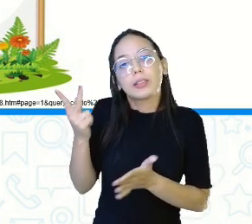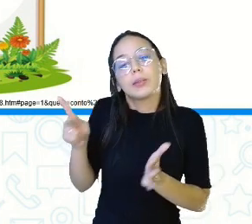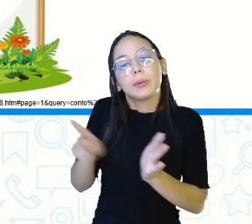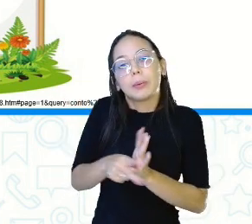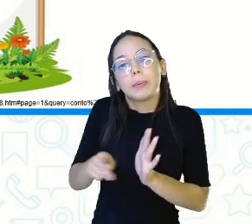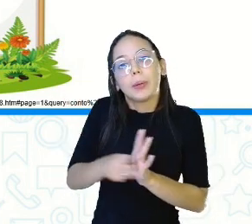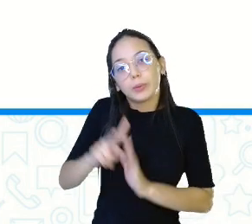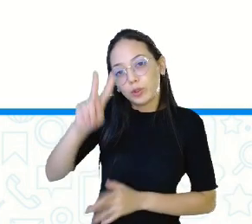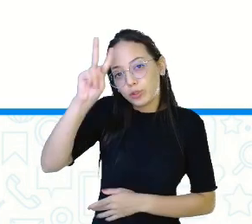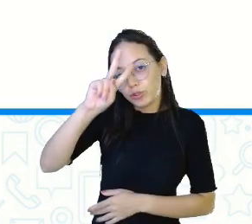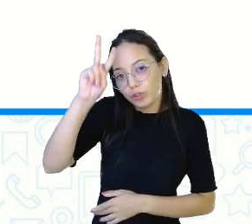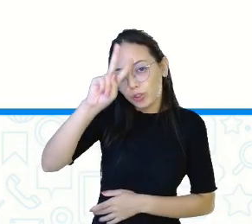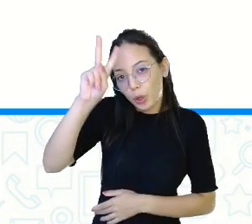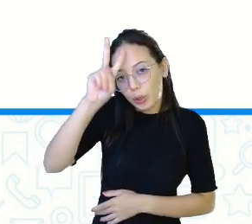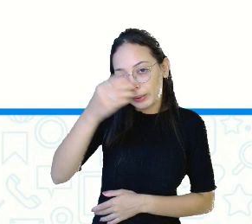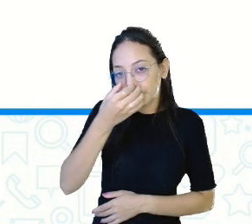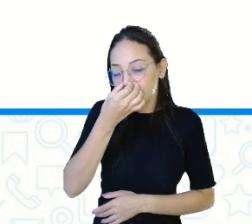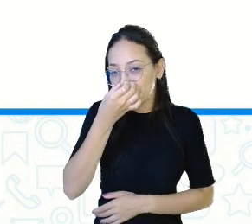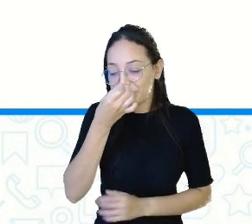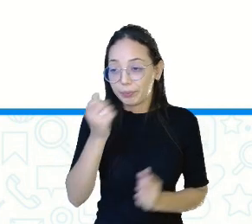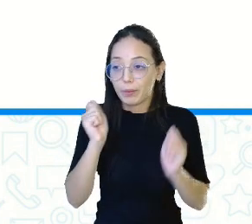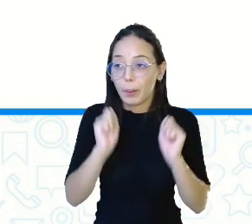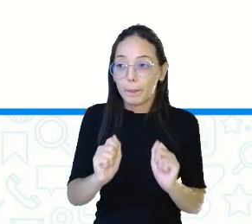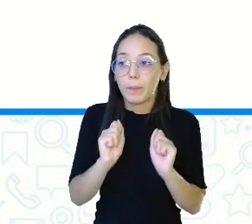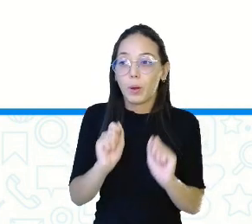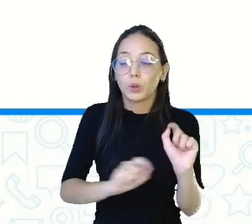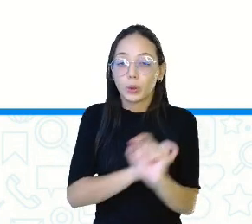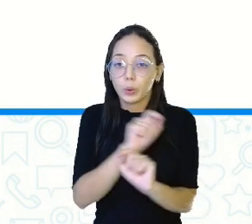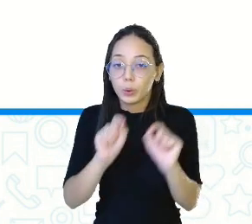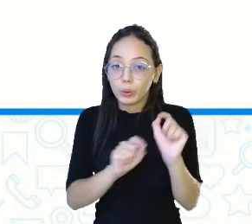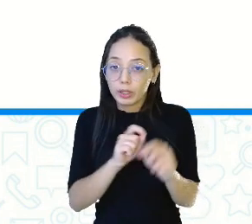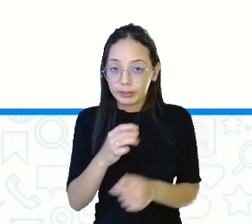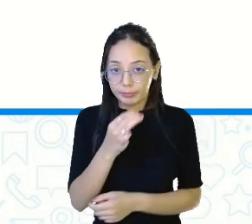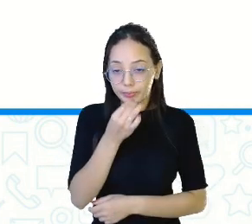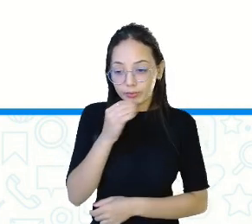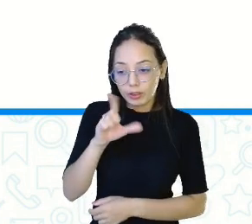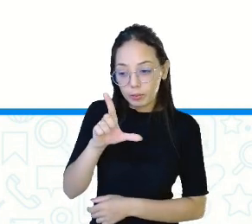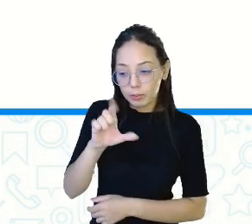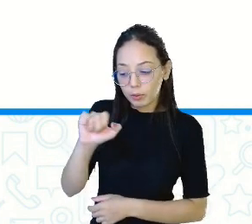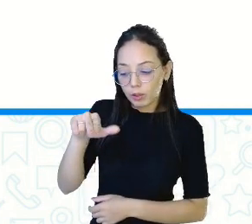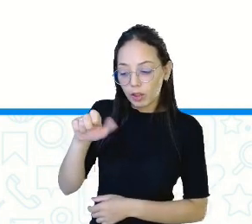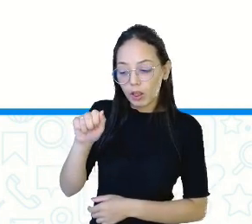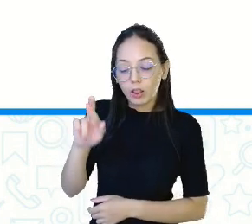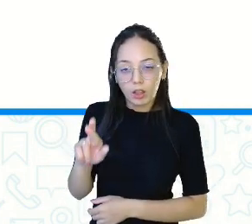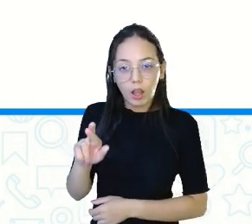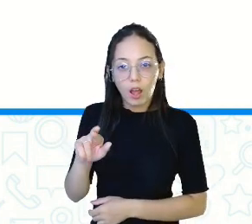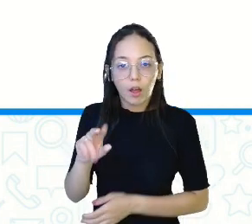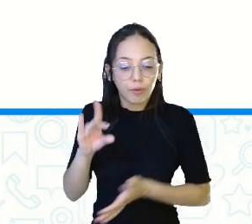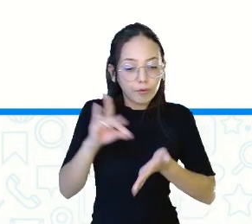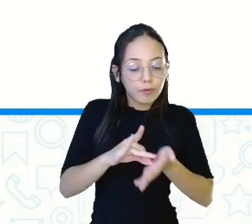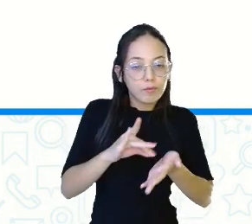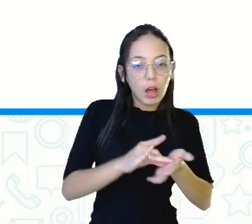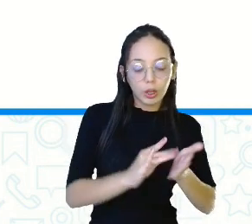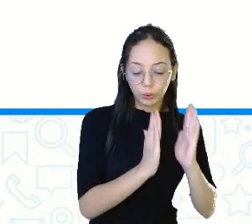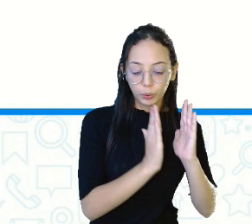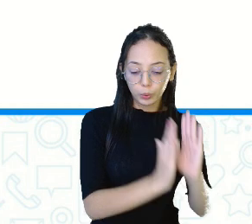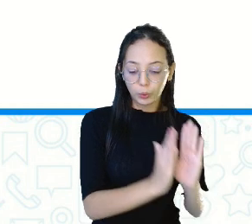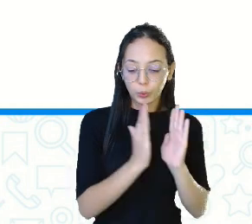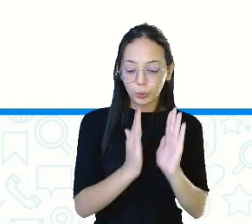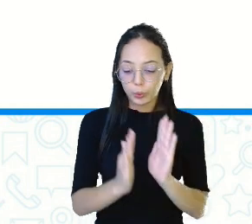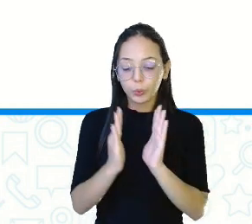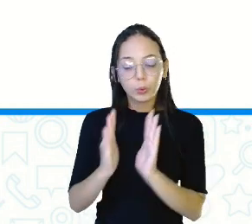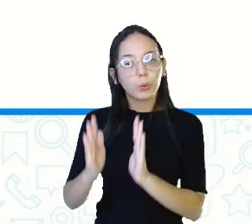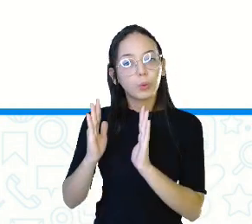uma história. E eles podem ser, primeiro, linear, que é quando os fatos seguem uma